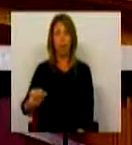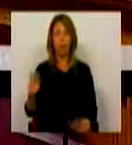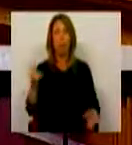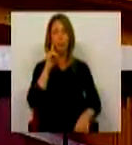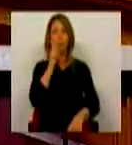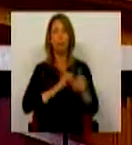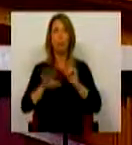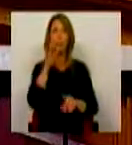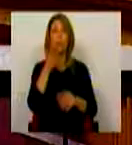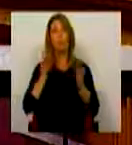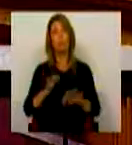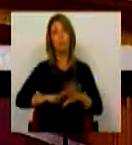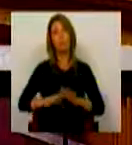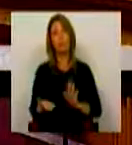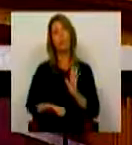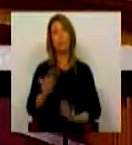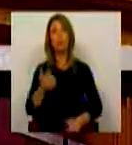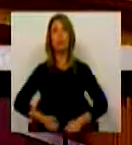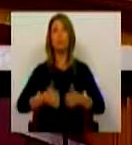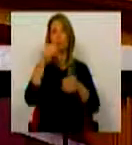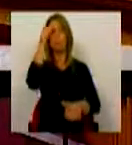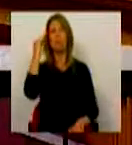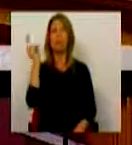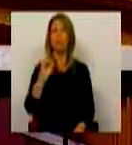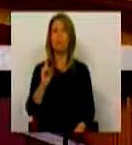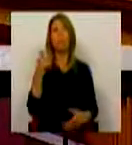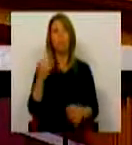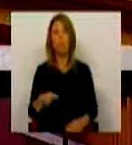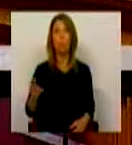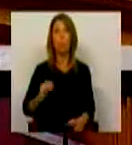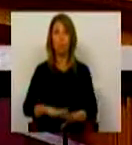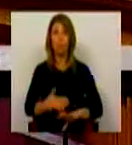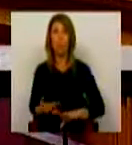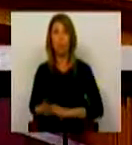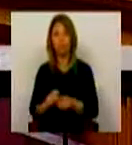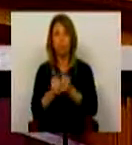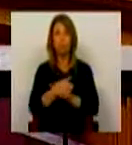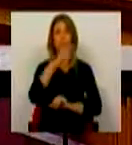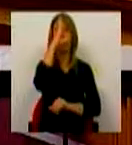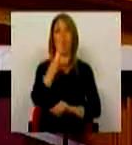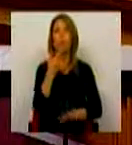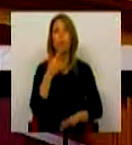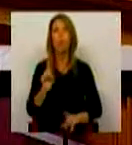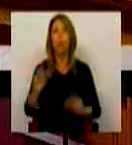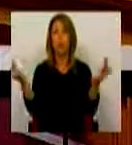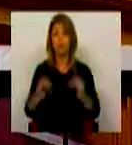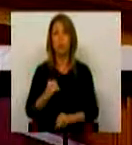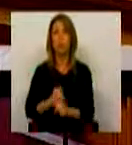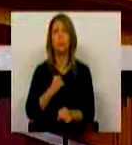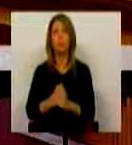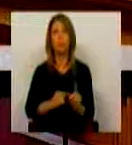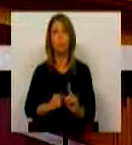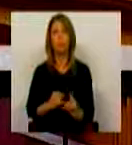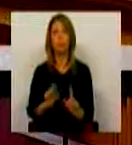preciso fazer mais e melhor, mas não esquecemos que com o Partido Socialista a reforma do Estado não significa redução de trabalhadores,